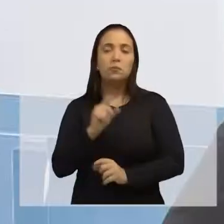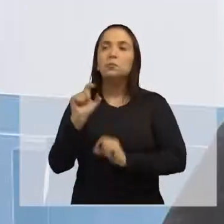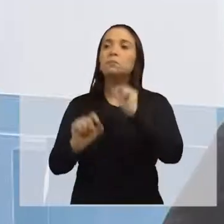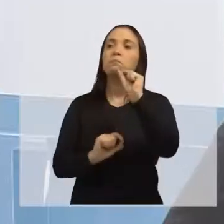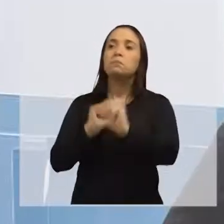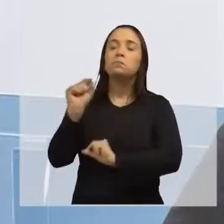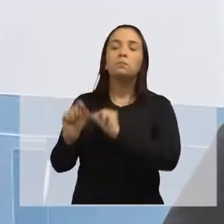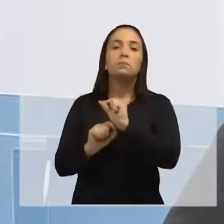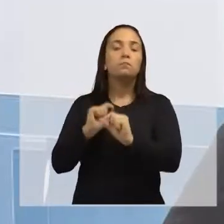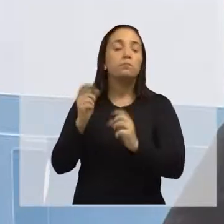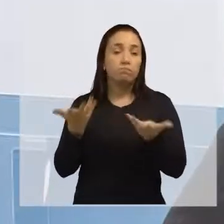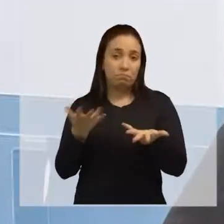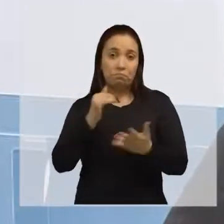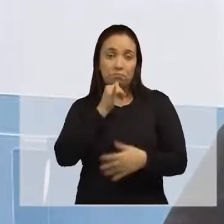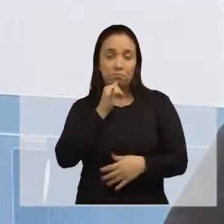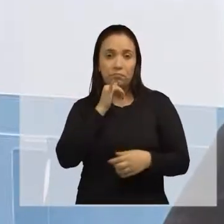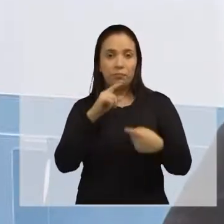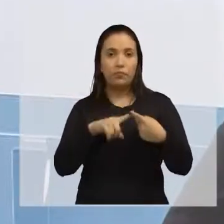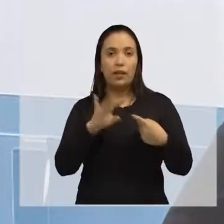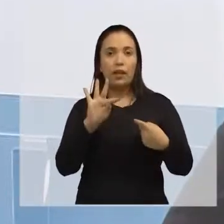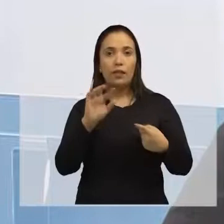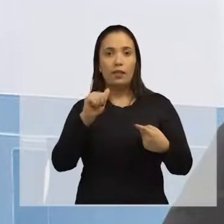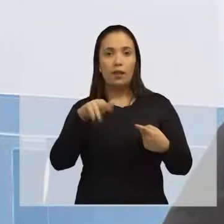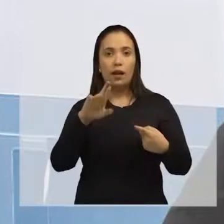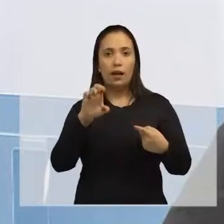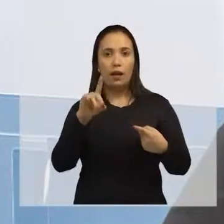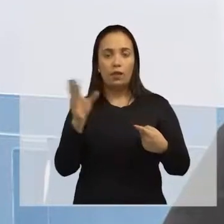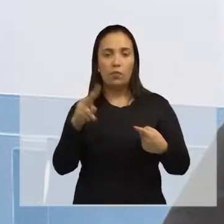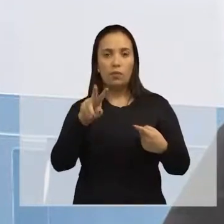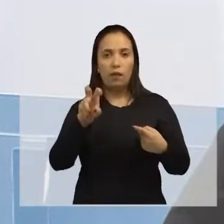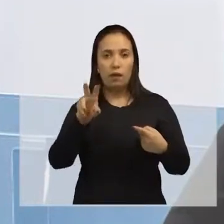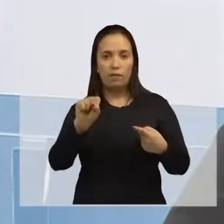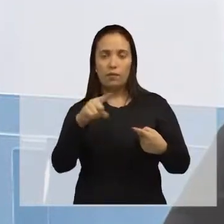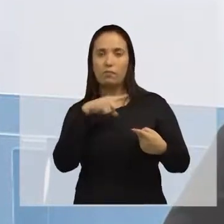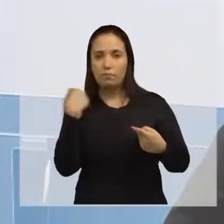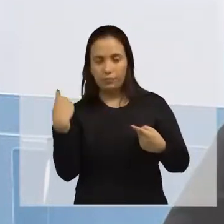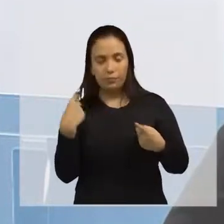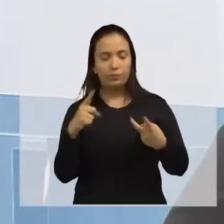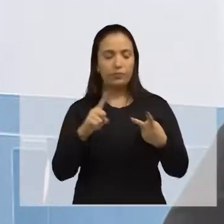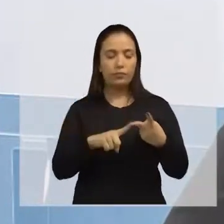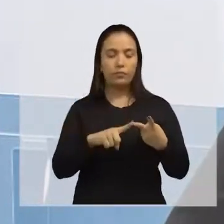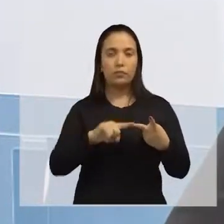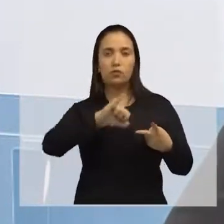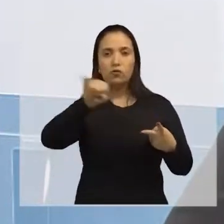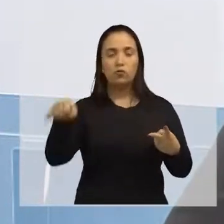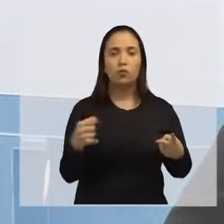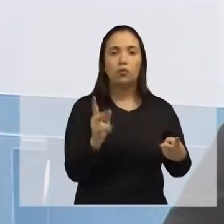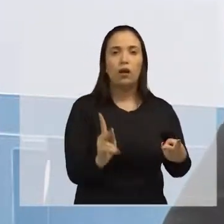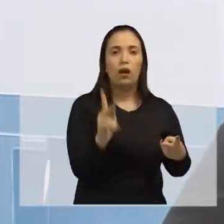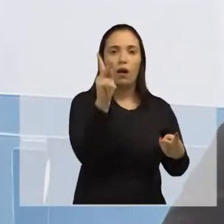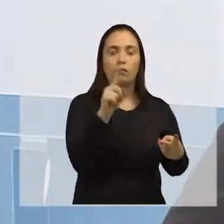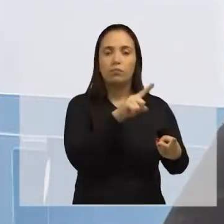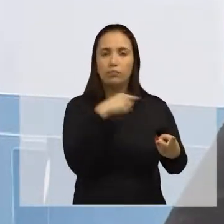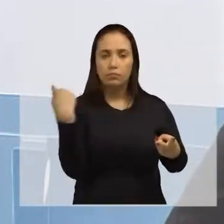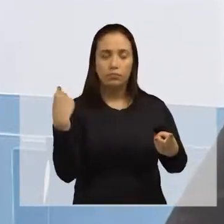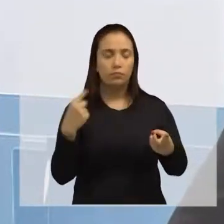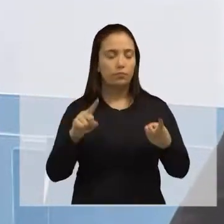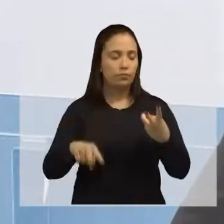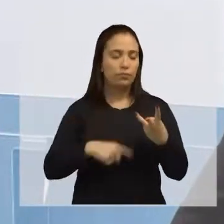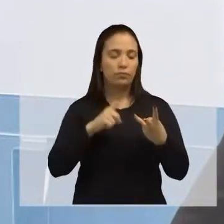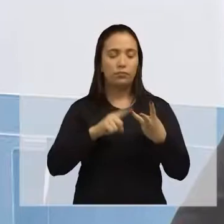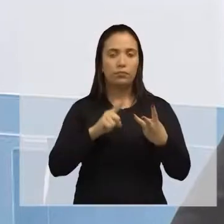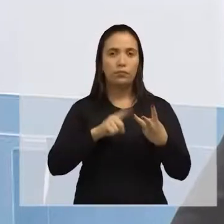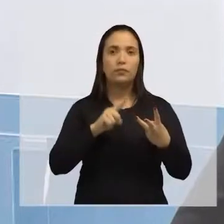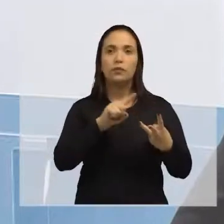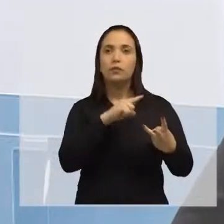preta. Como a morte do Tancredo Neves, a morte de Juscelino Kubitschek, a morte do